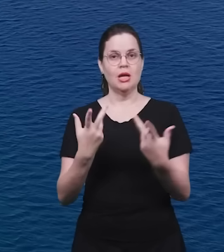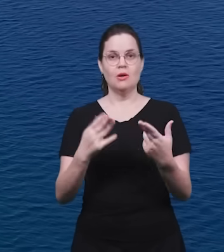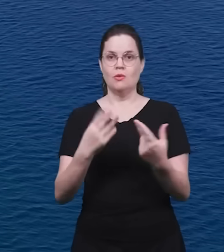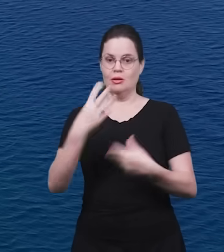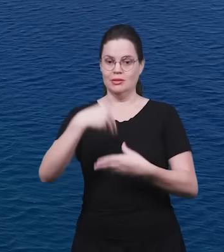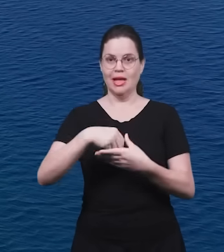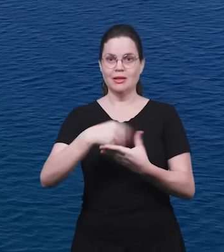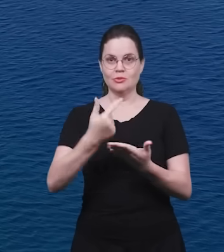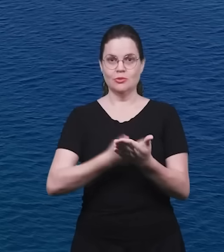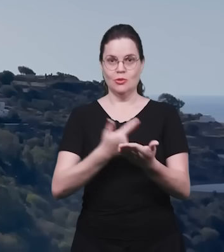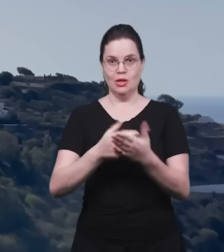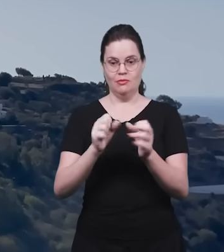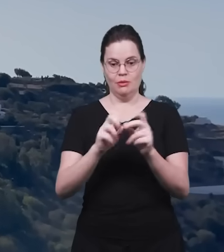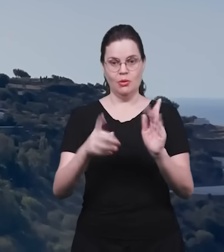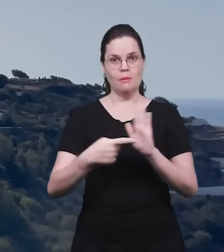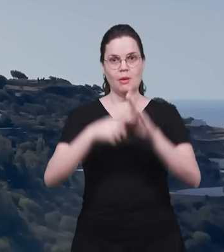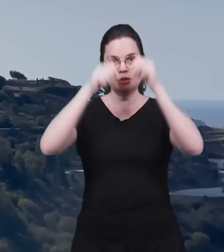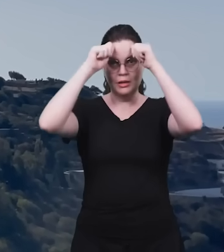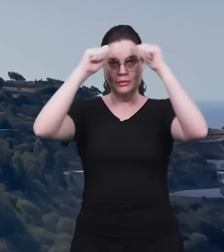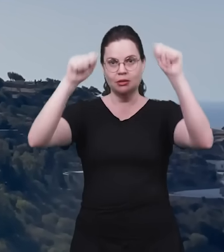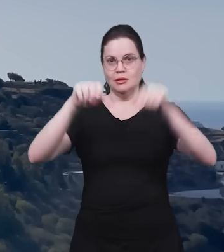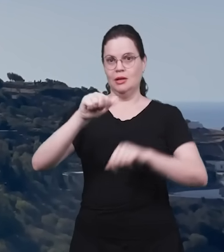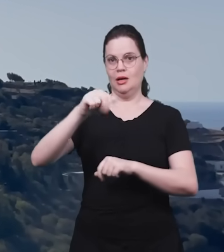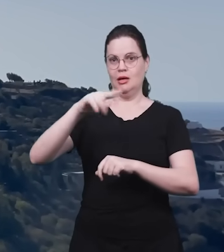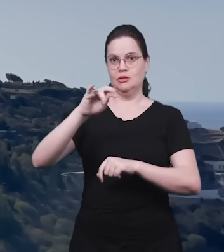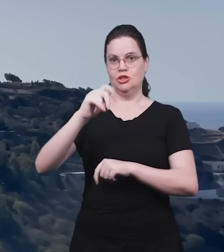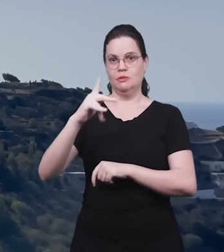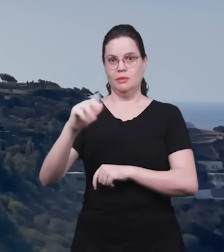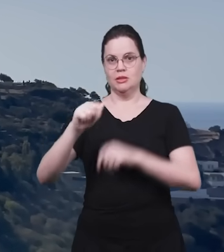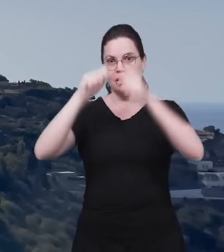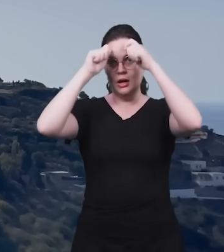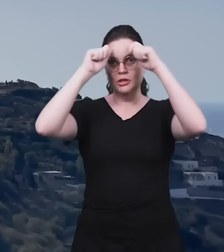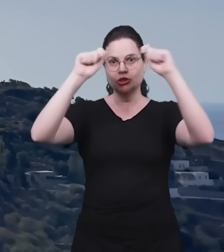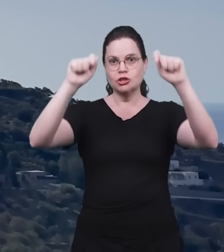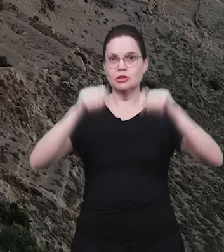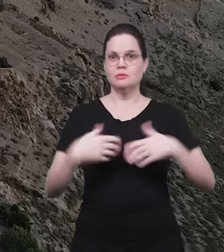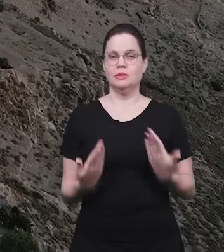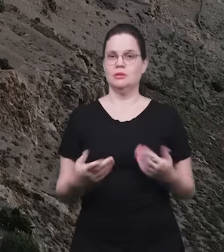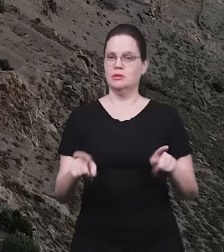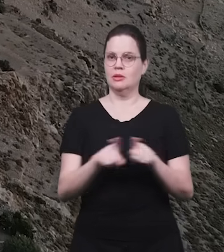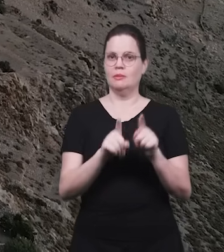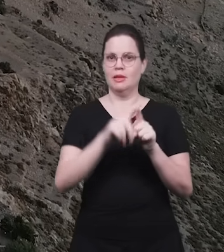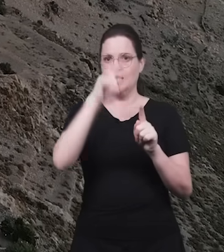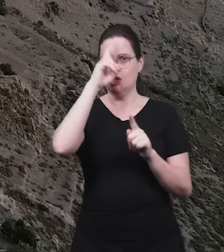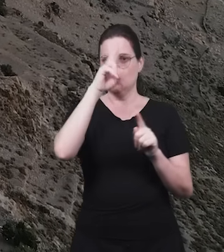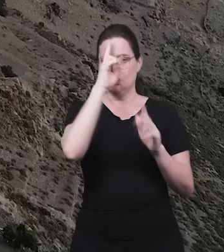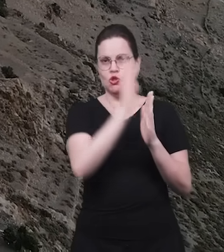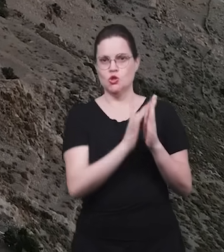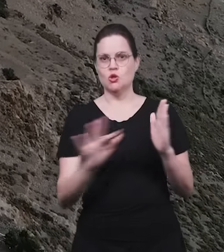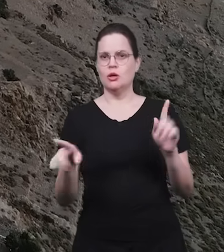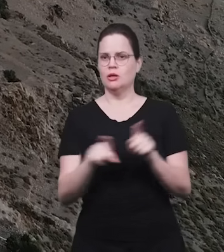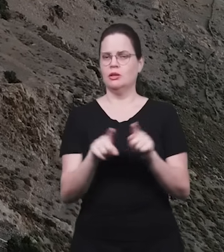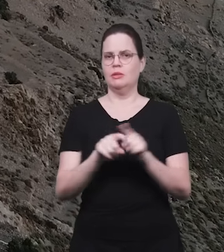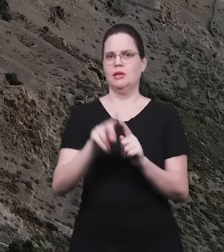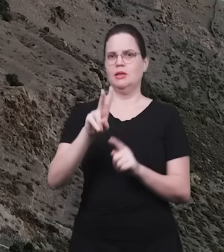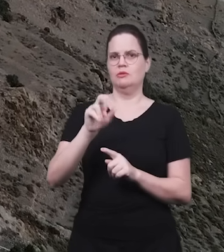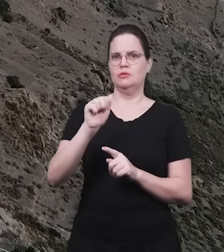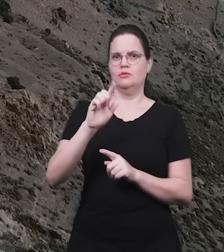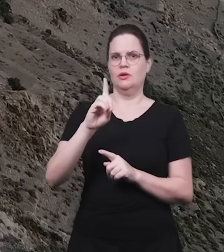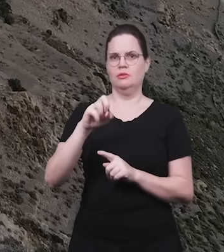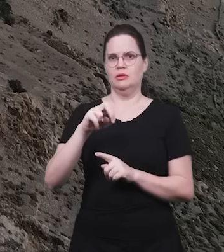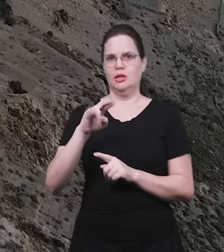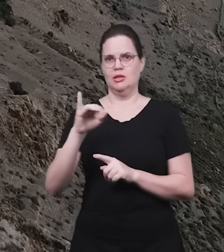grupo. Vamos conhecer. Honrado, o próprio Senhor diz, o Antipas. Olha Jesus. Né? Aí vemos no longo da história os valdenses, né? Que a